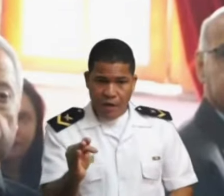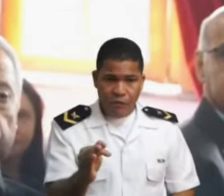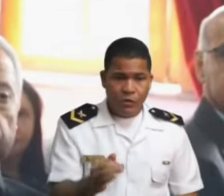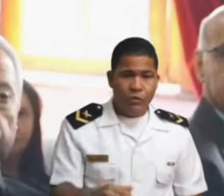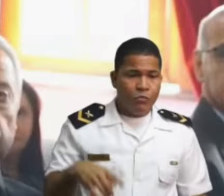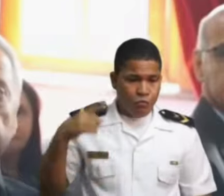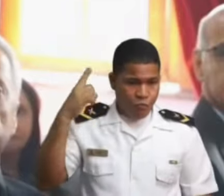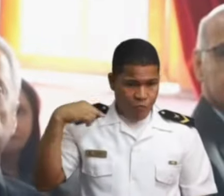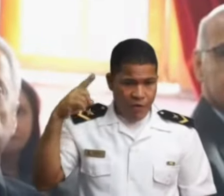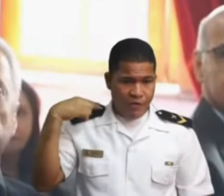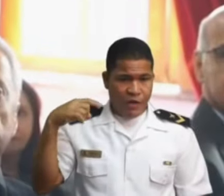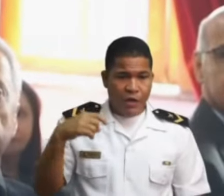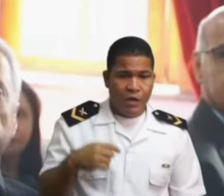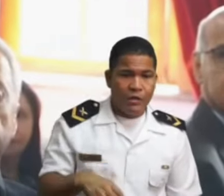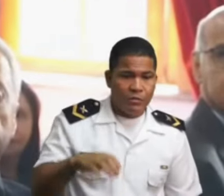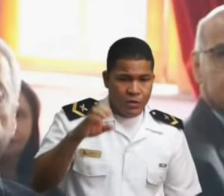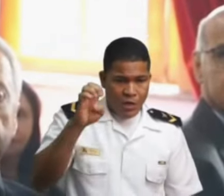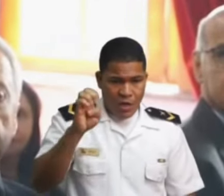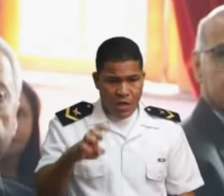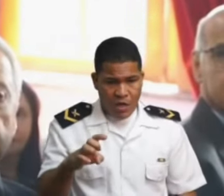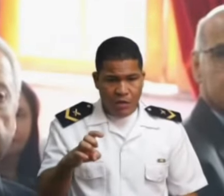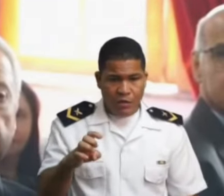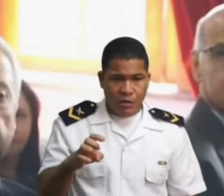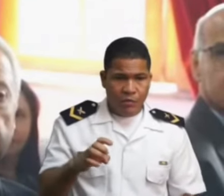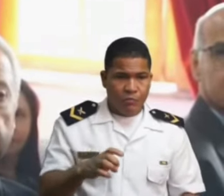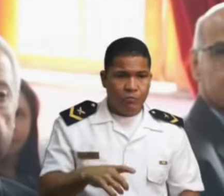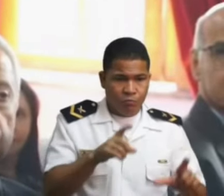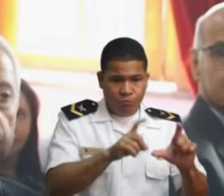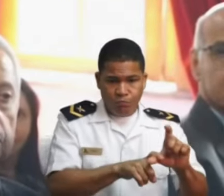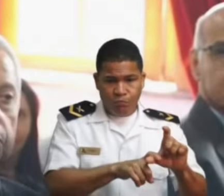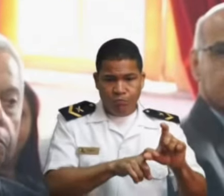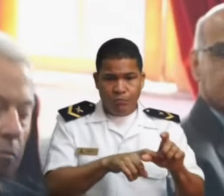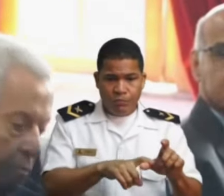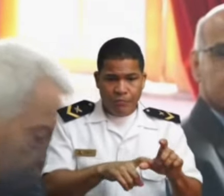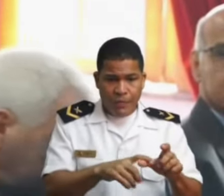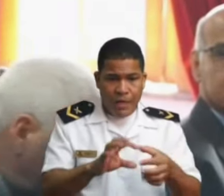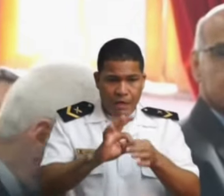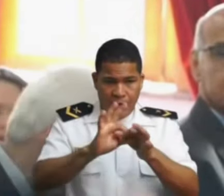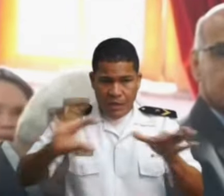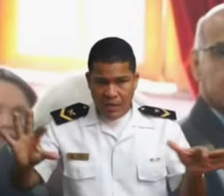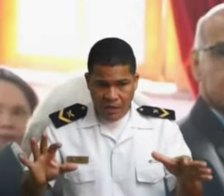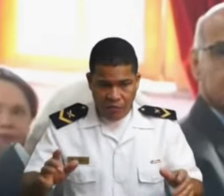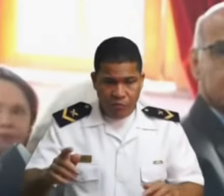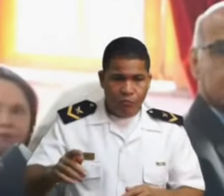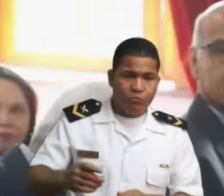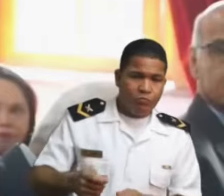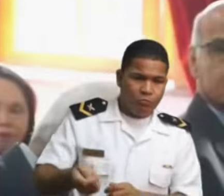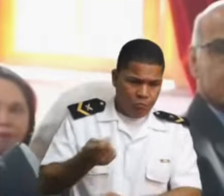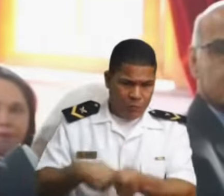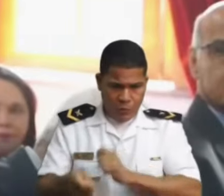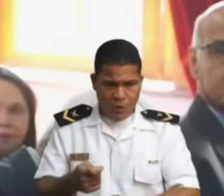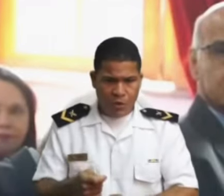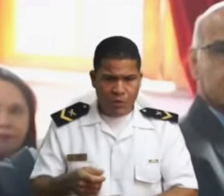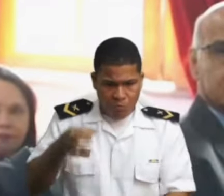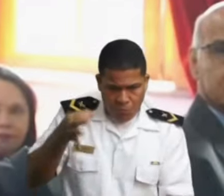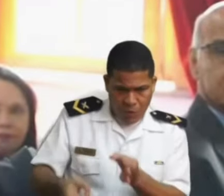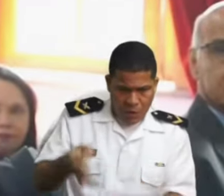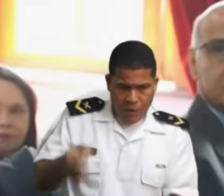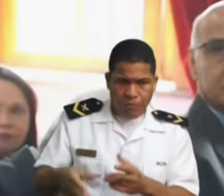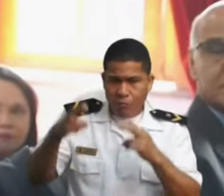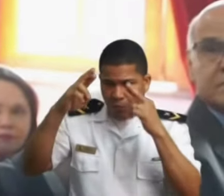o advogado é indispensável à administração da justiça, respeitando-se o